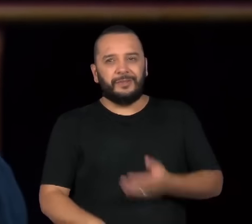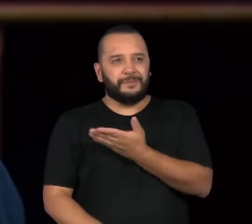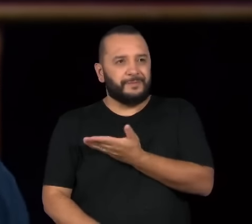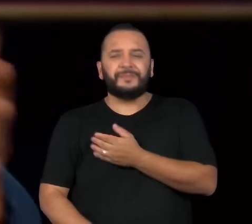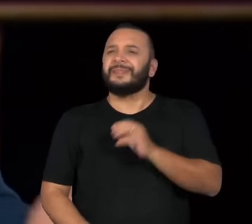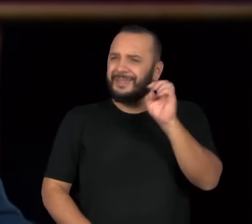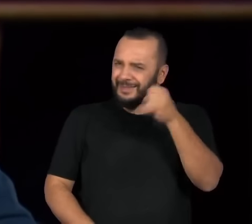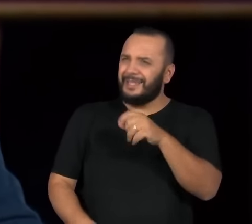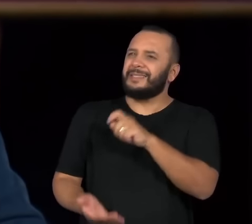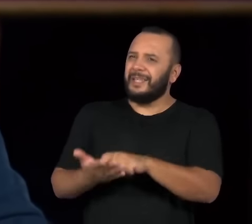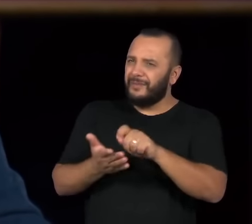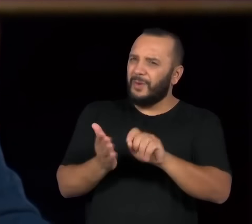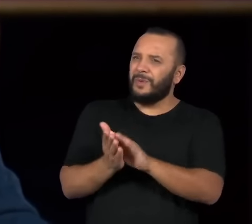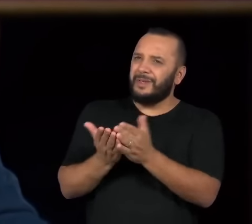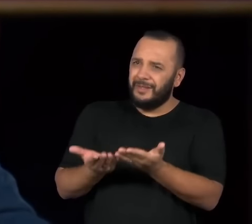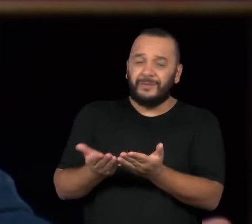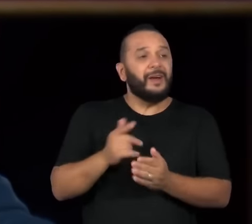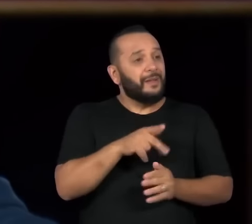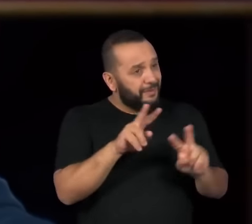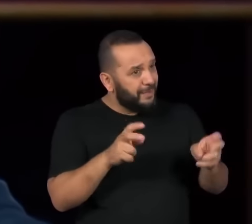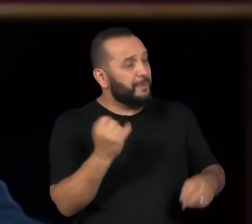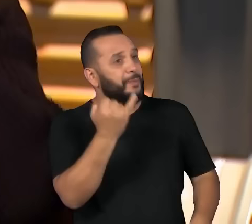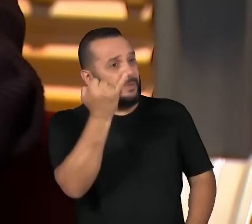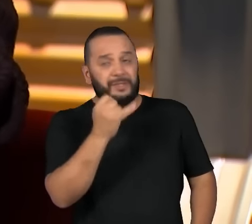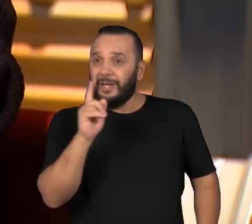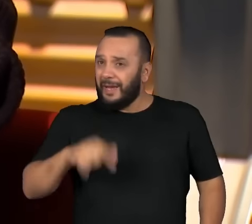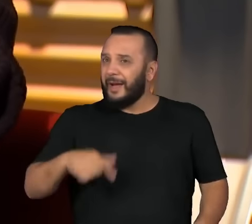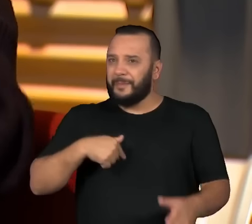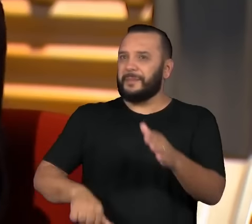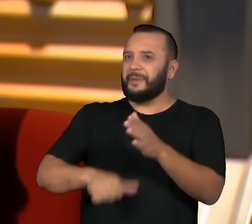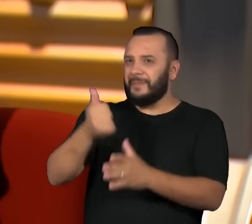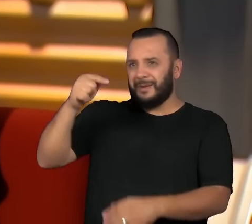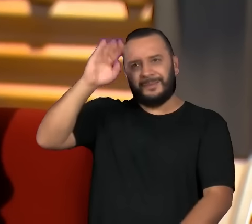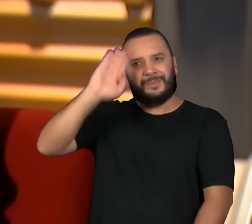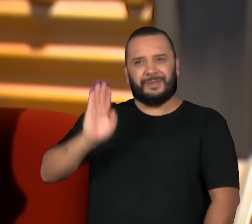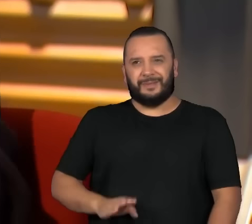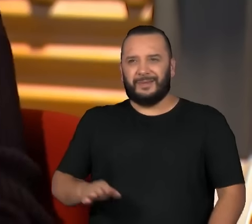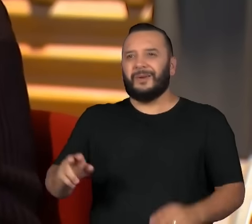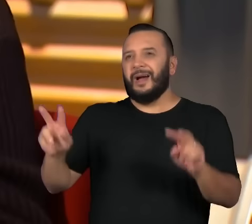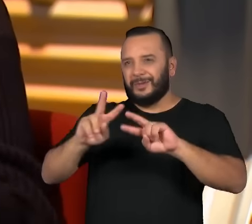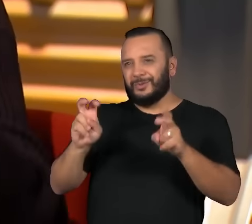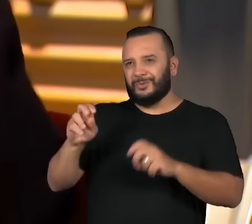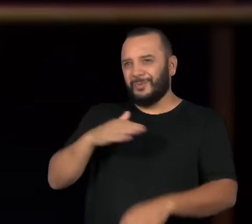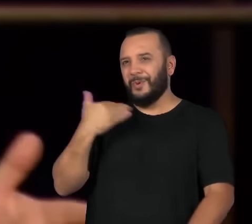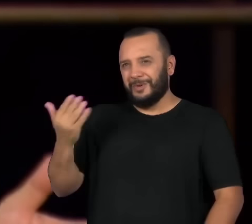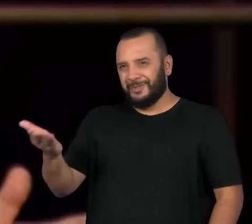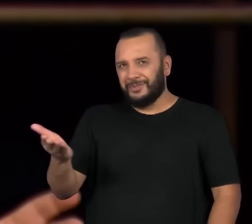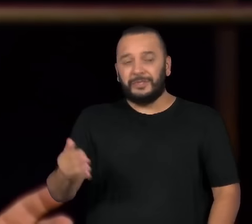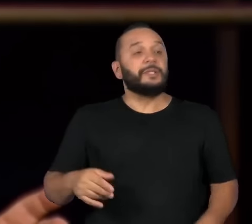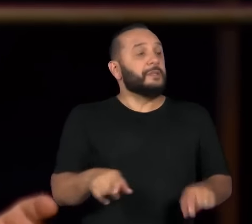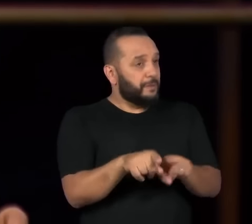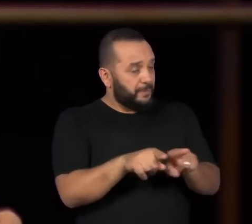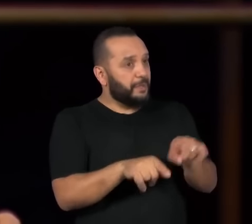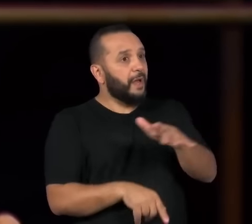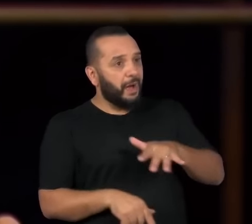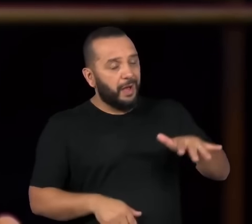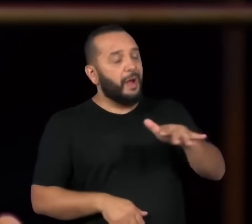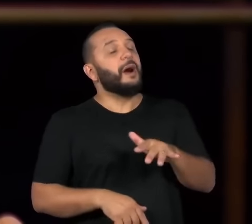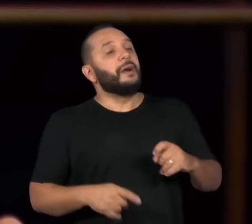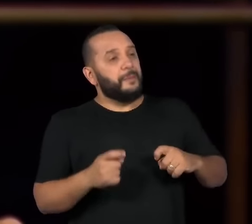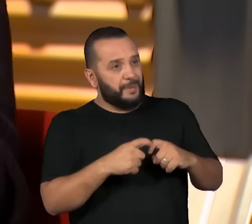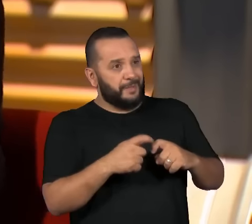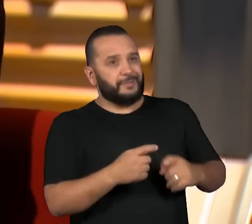livro sensacional. espetacular sobre esse assunto. Então, Ela é uma das pioneiras também, né? Que Sim. trouxe esse assunto, né? trouxe, inclusive, para a área Do médica. TED, exato, e